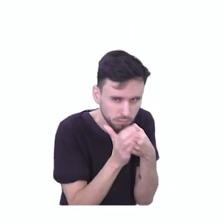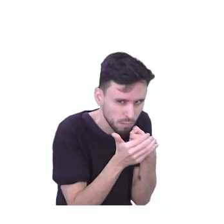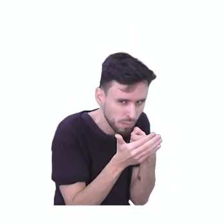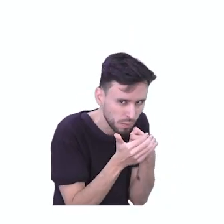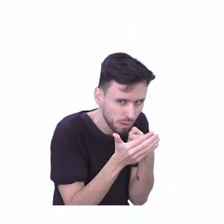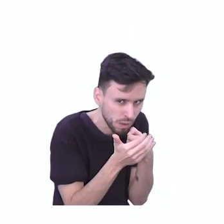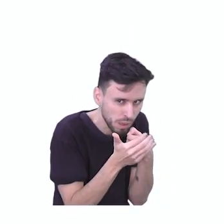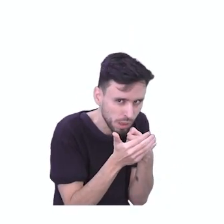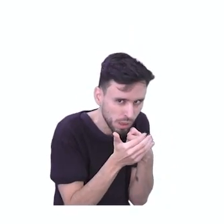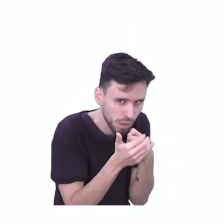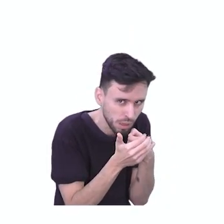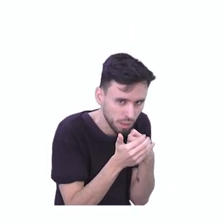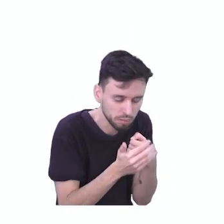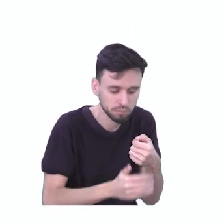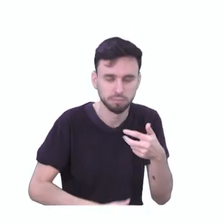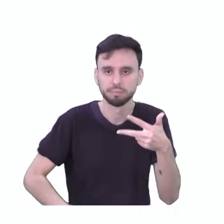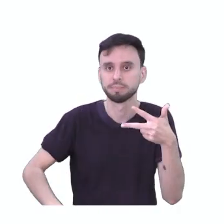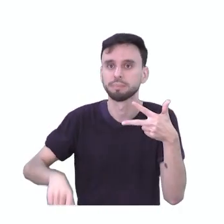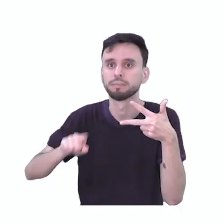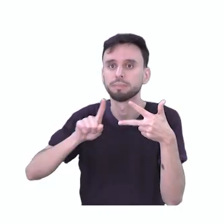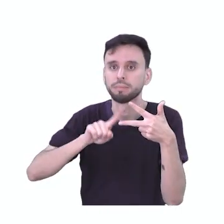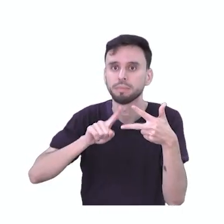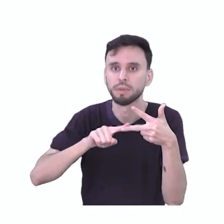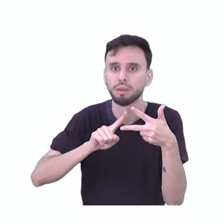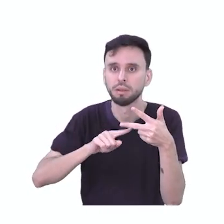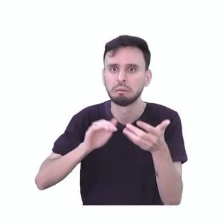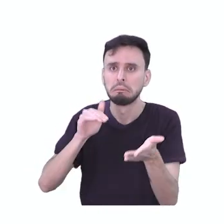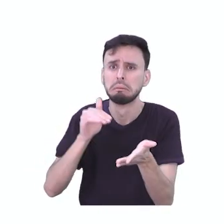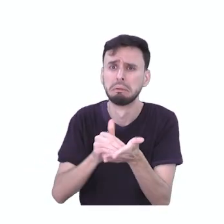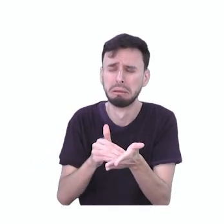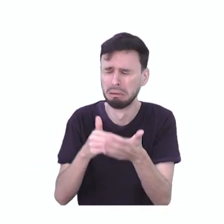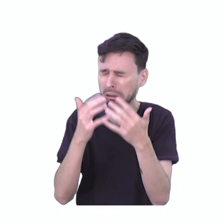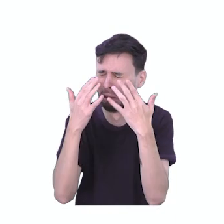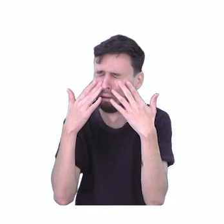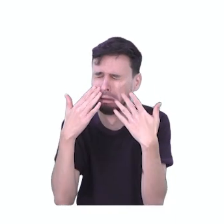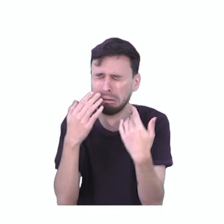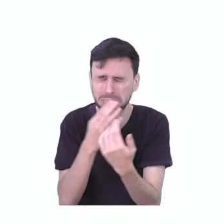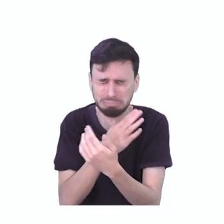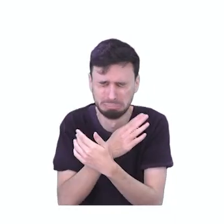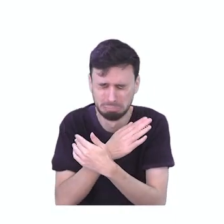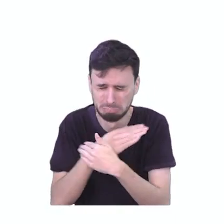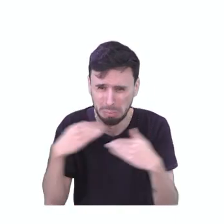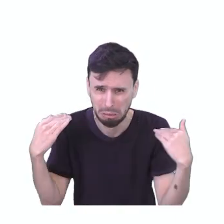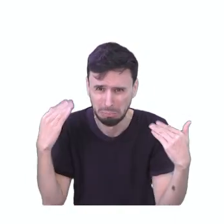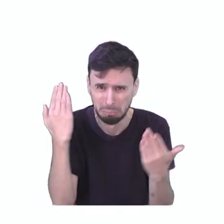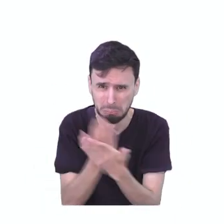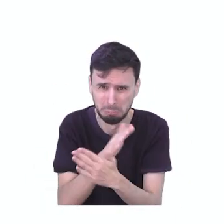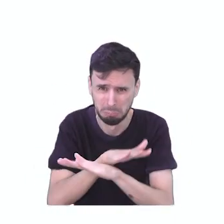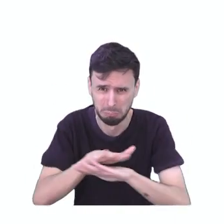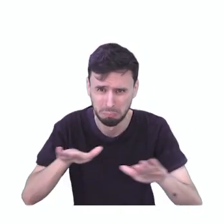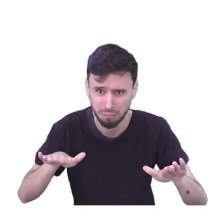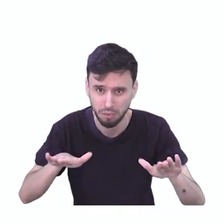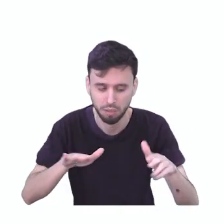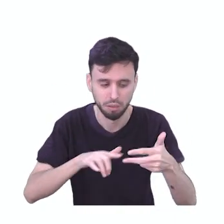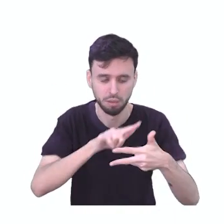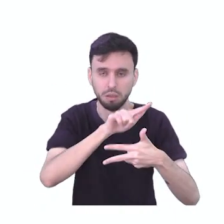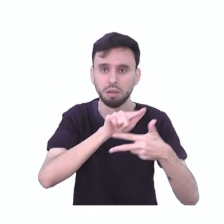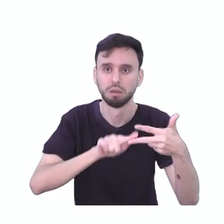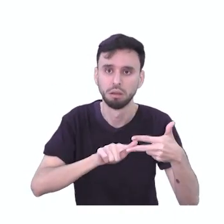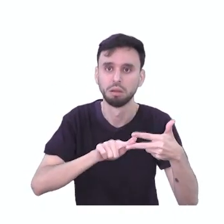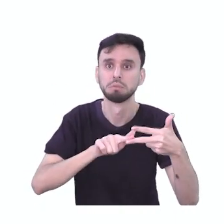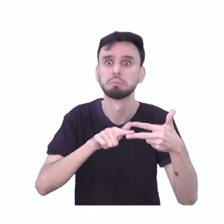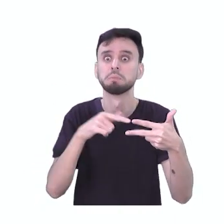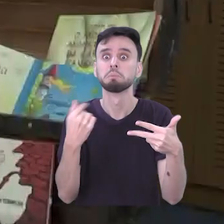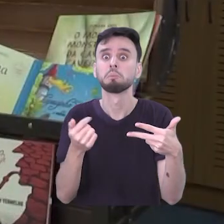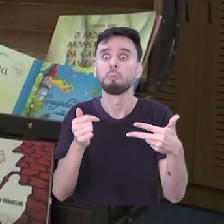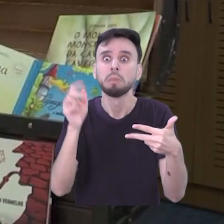secretamente. E terceira dica. Tem um final trágico. Que história é essa, gente? Que a gente pode pensar que tem